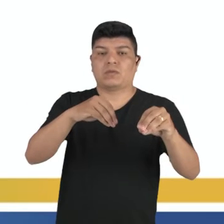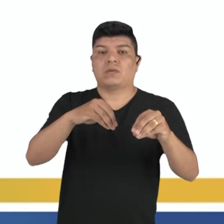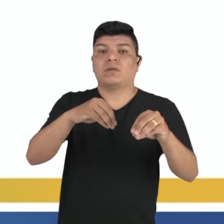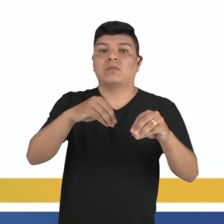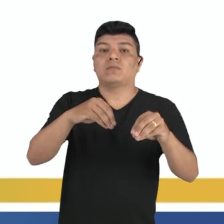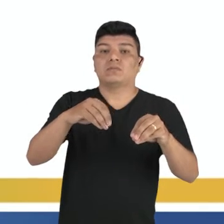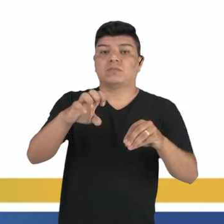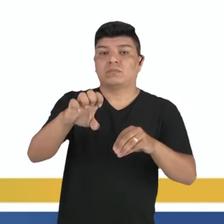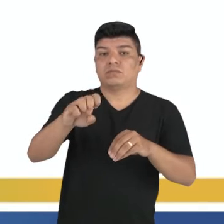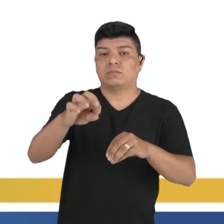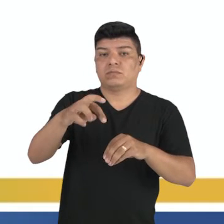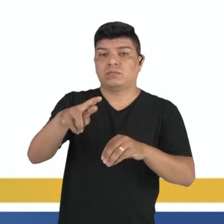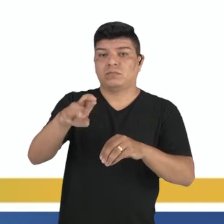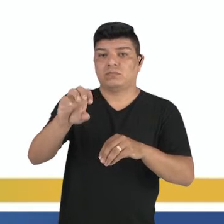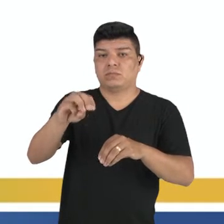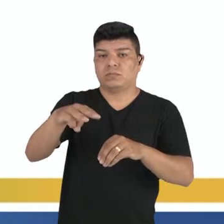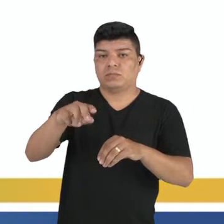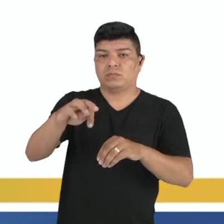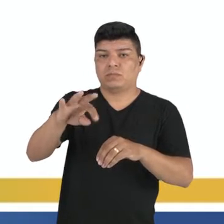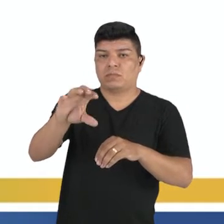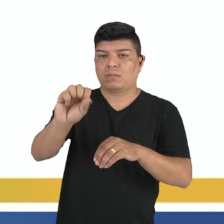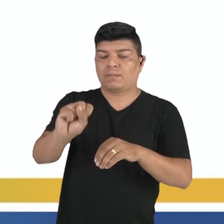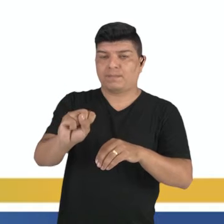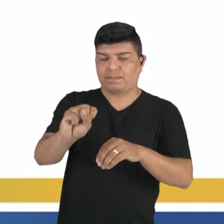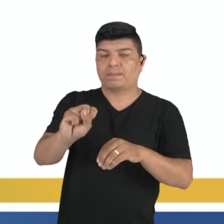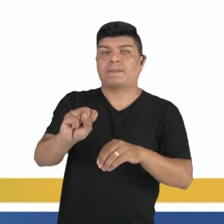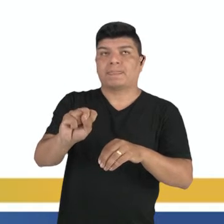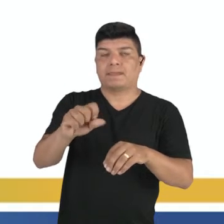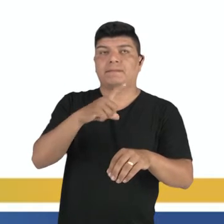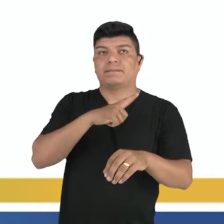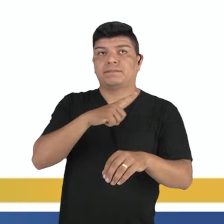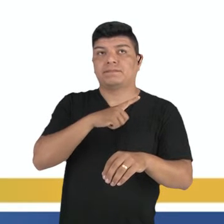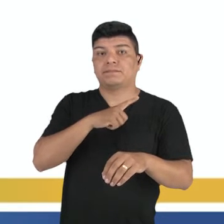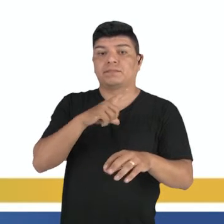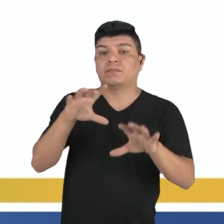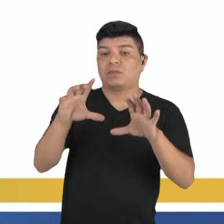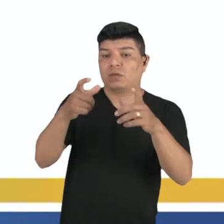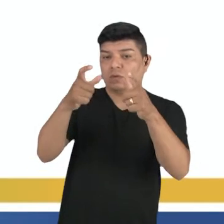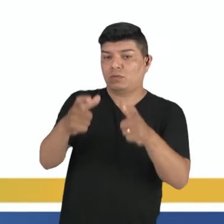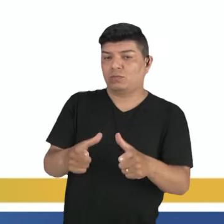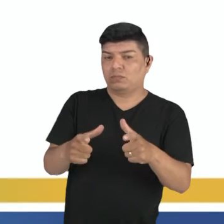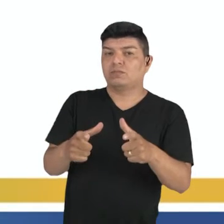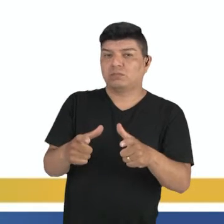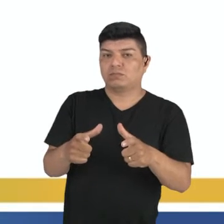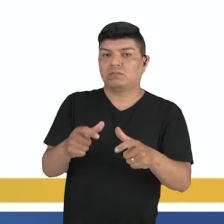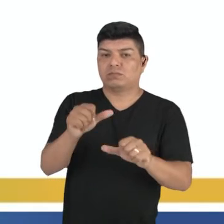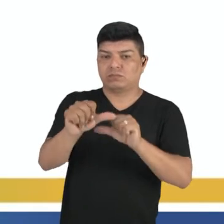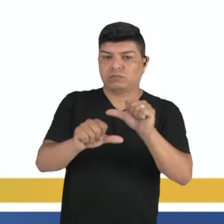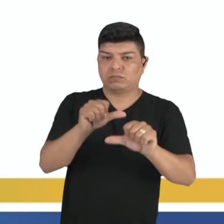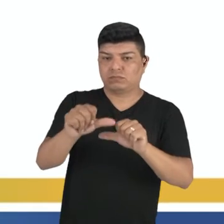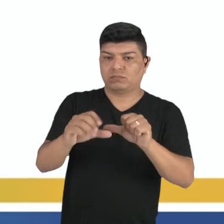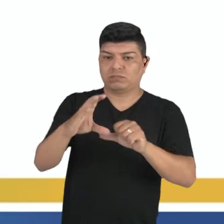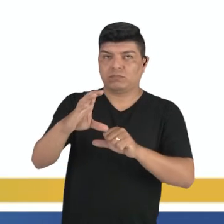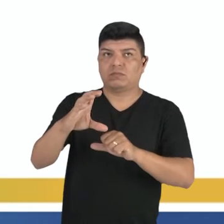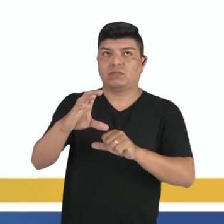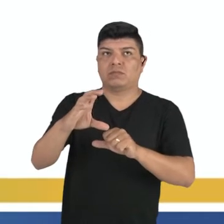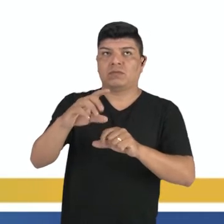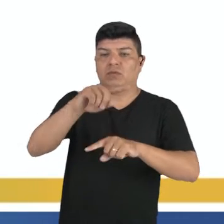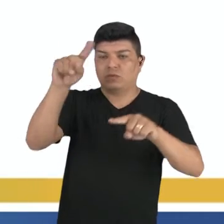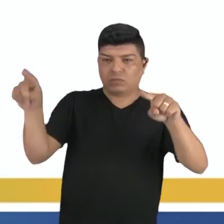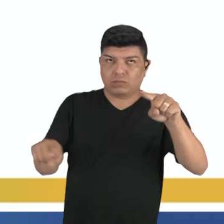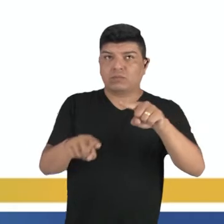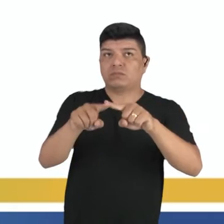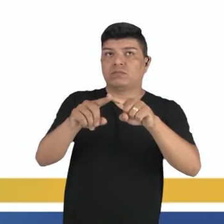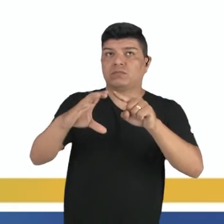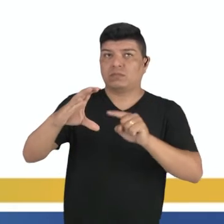tecido chamado estromato lá nos nossos colocou os braços é o local das reações de ciclo de Calvin lá dentro dos